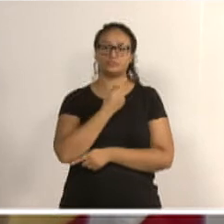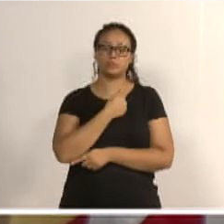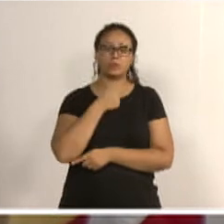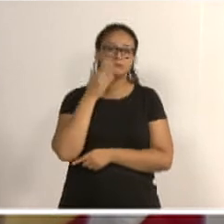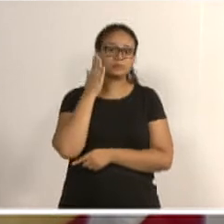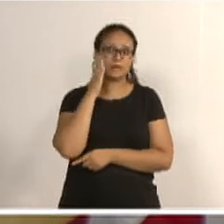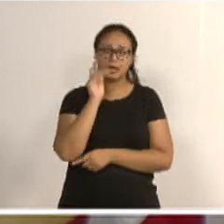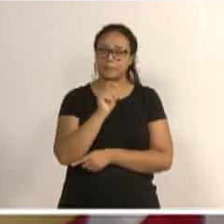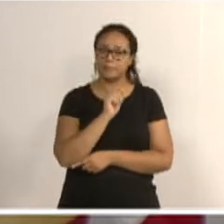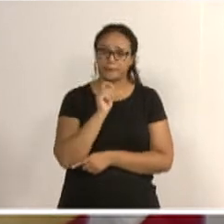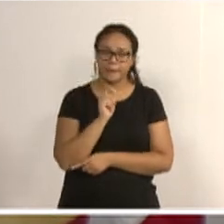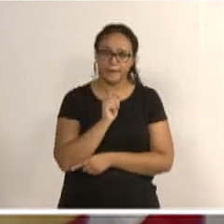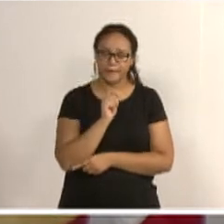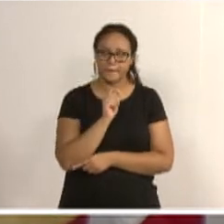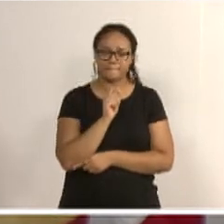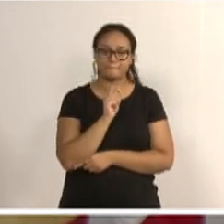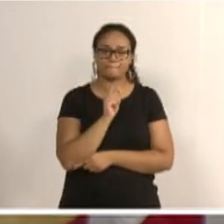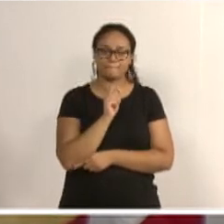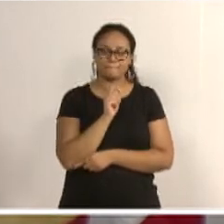que